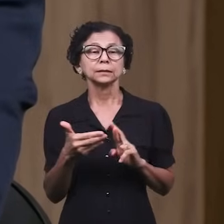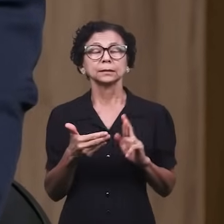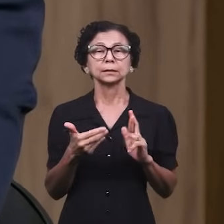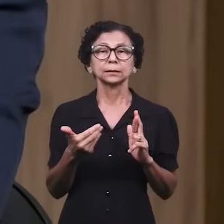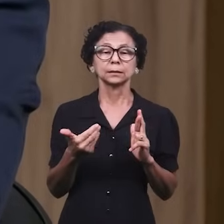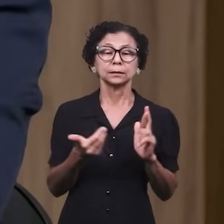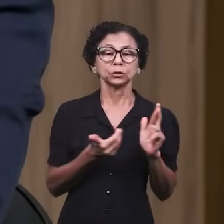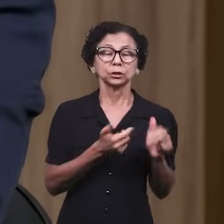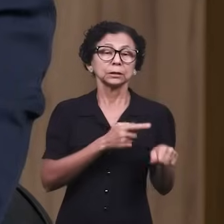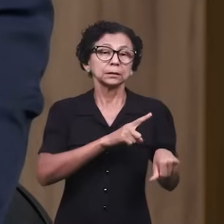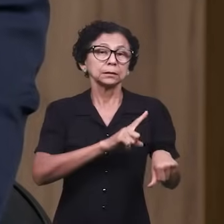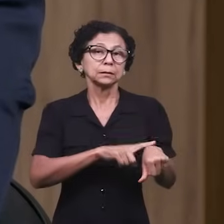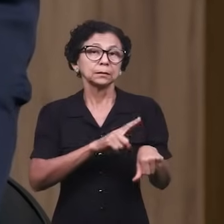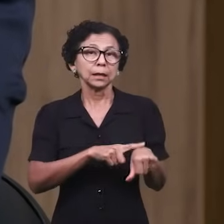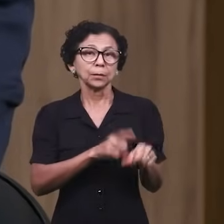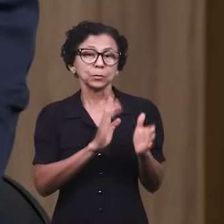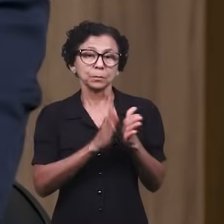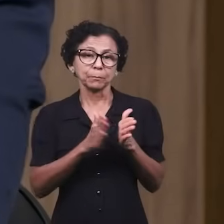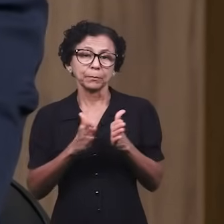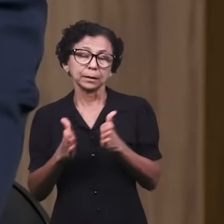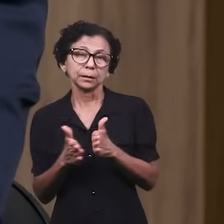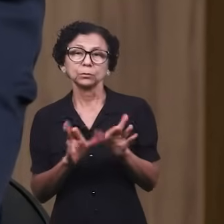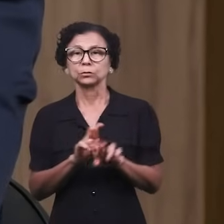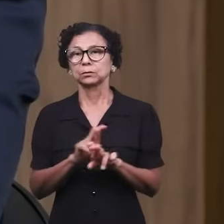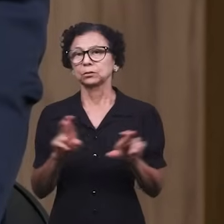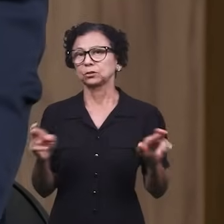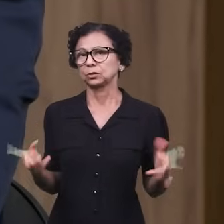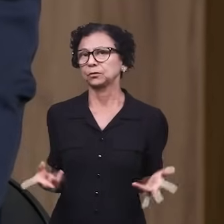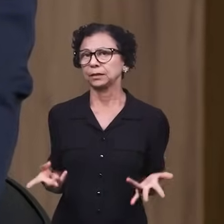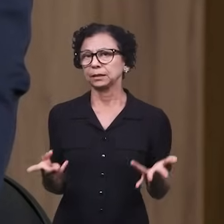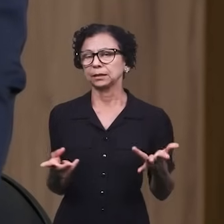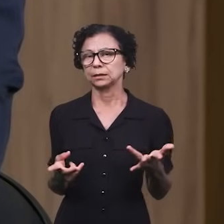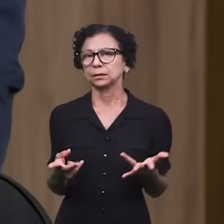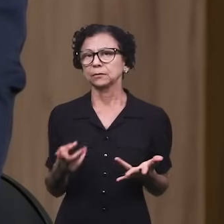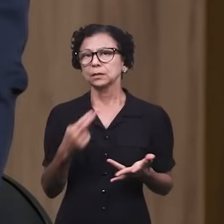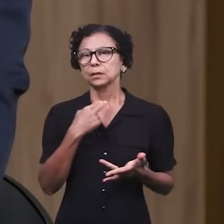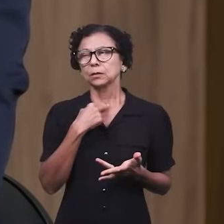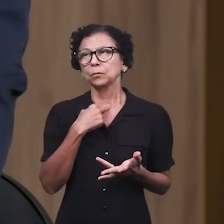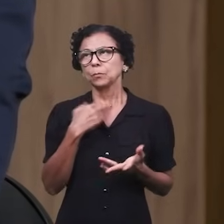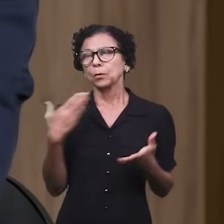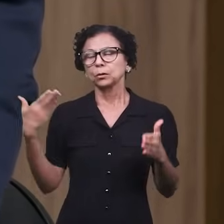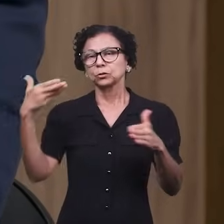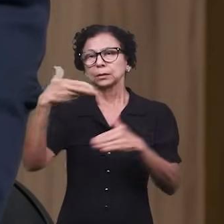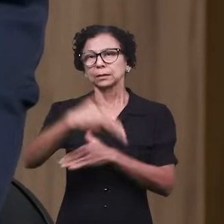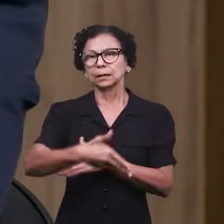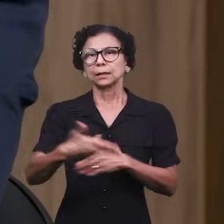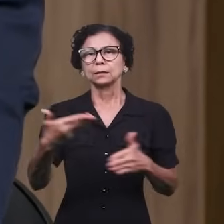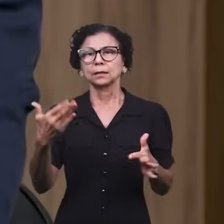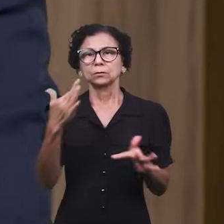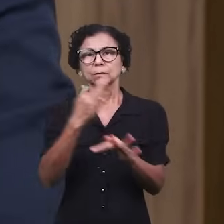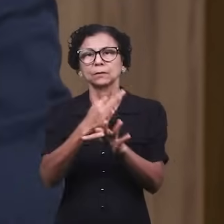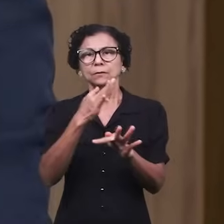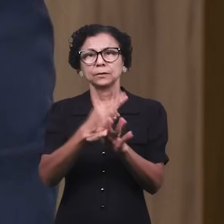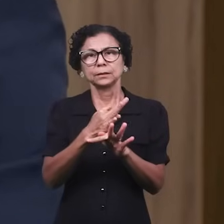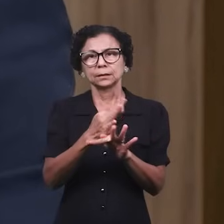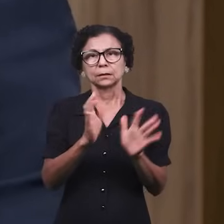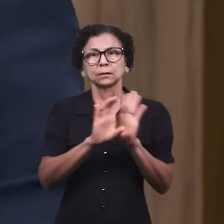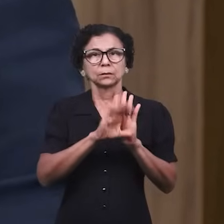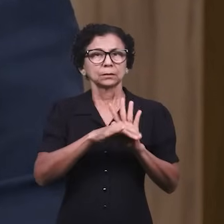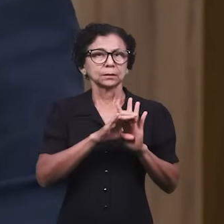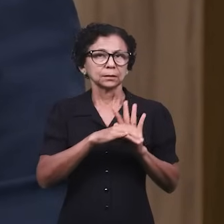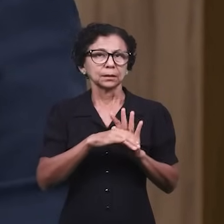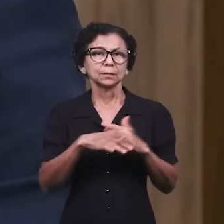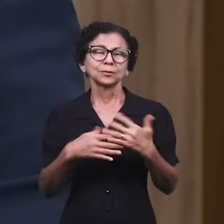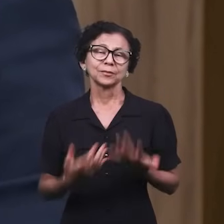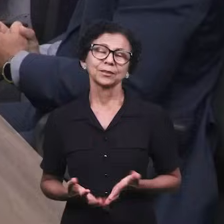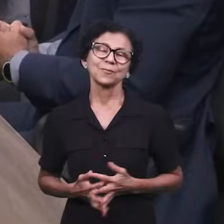tempo diferente, numa revelação que não se pode contabilizar dentro dos parâmetros físicos que a gente